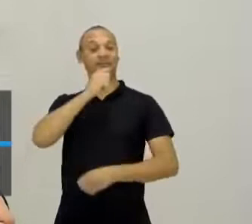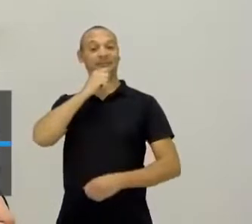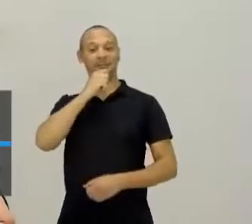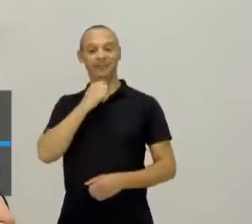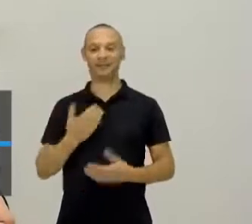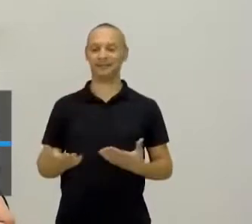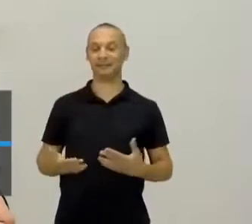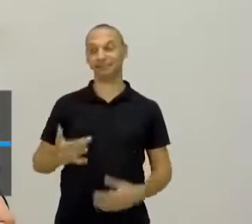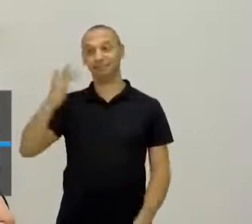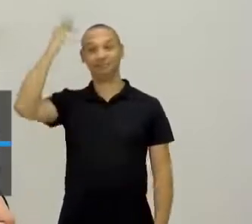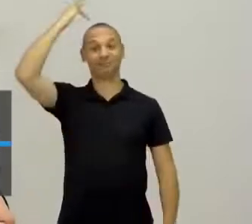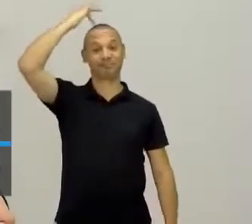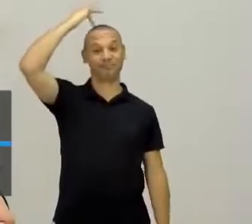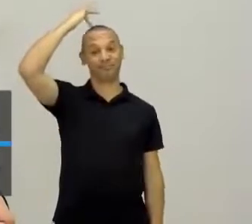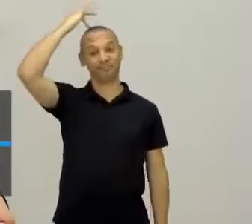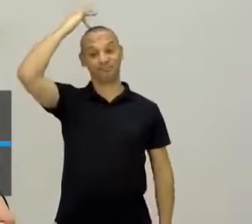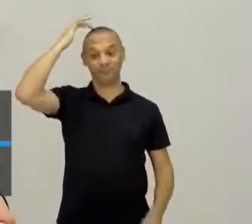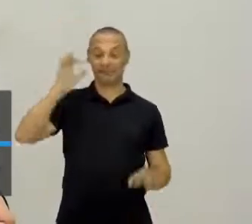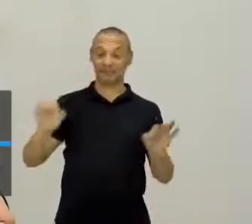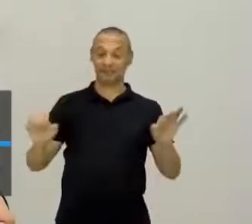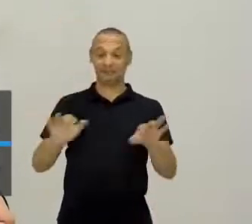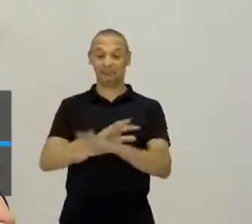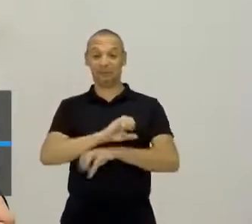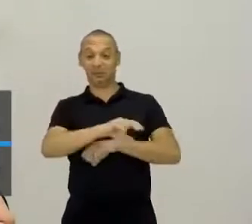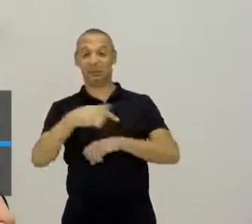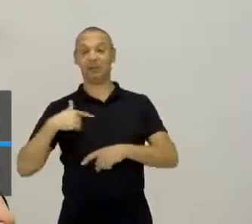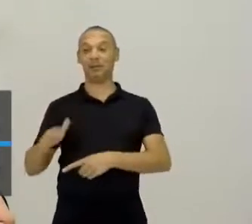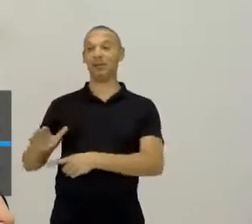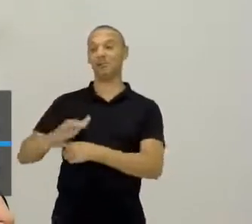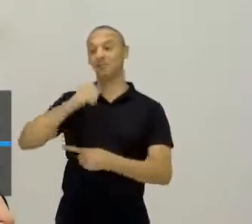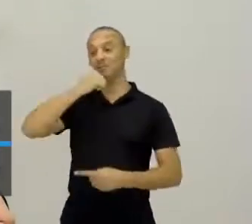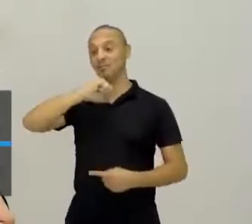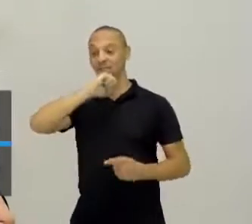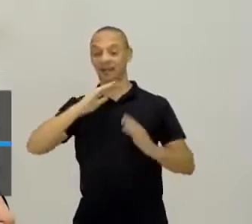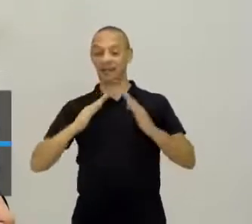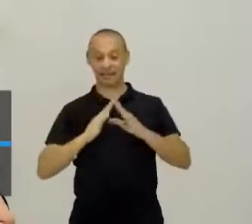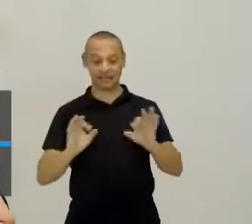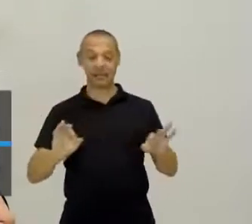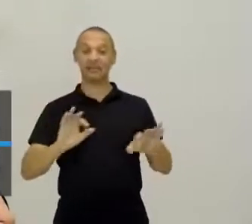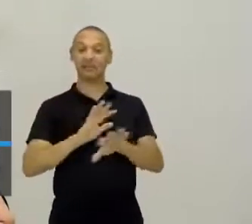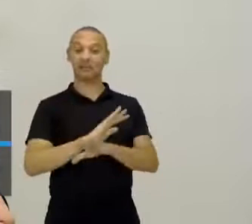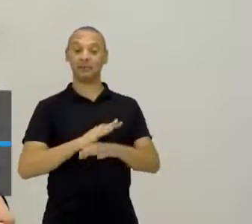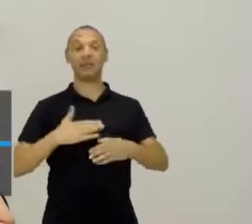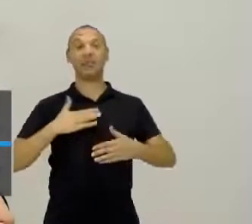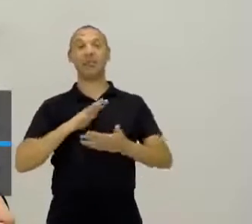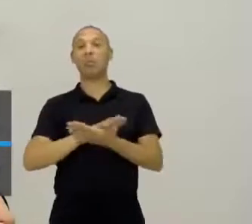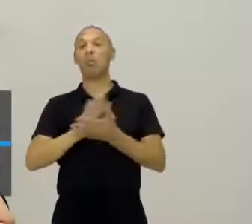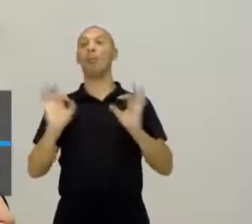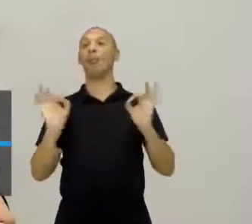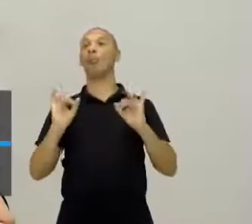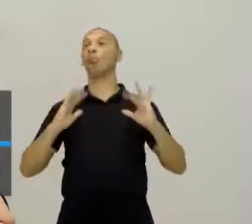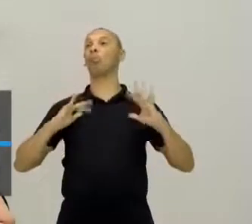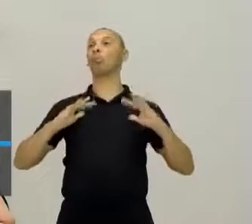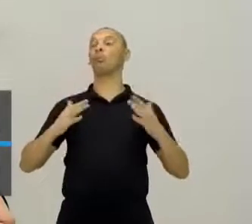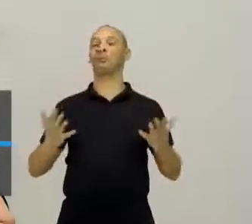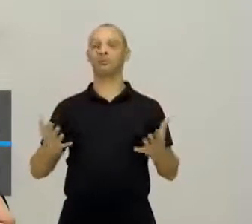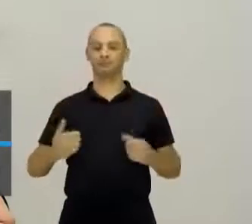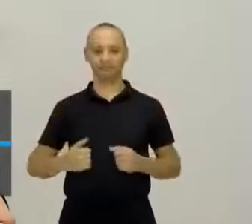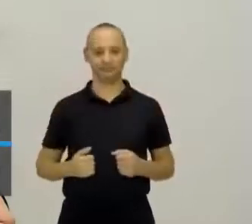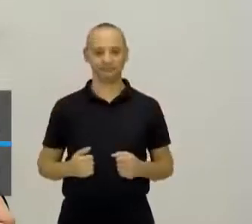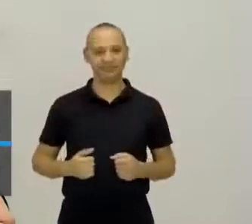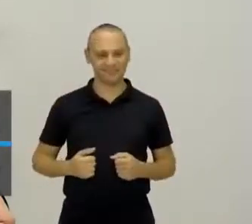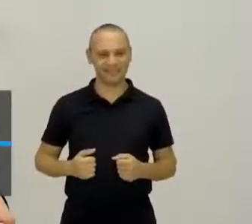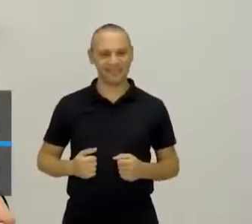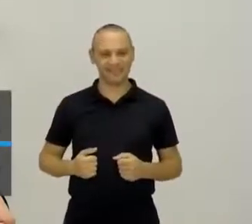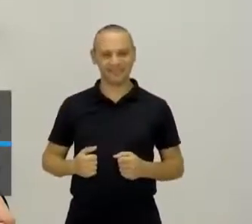seria um tédio, porque depois da aula eu ajudo minha mãe com a casa, depois disso tem mais nada para fazer. E vou ser chato